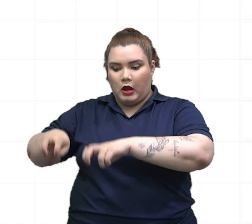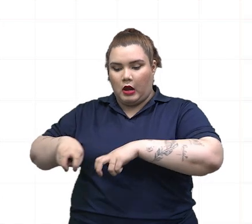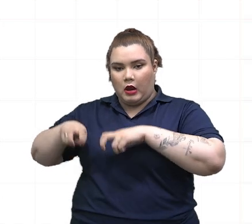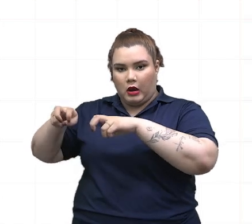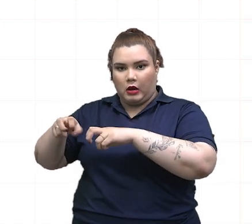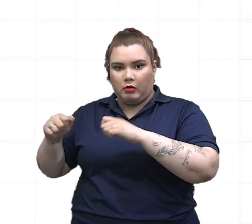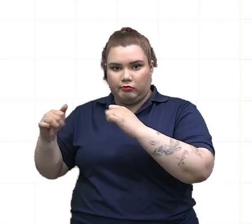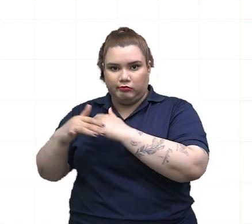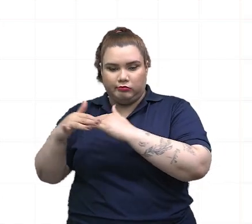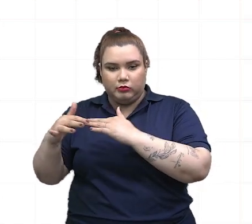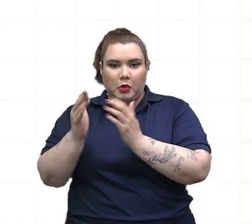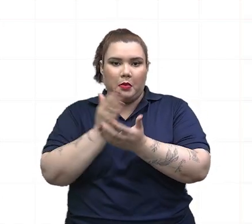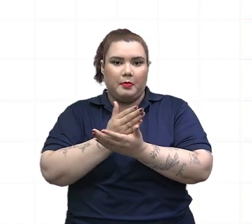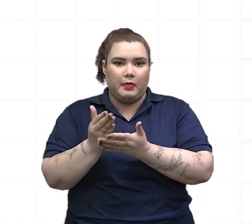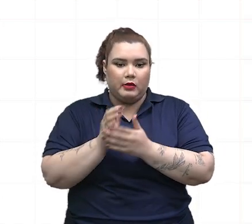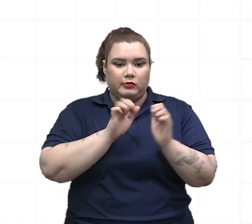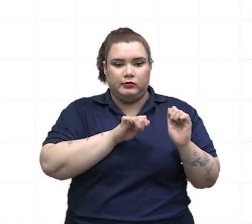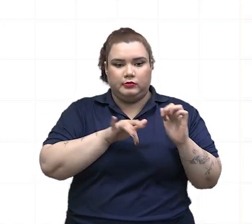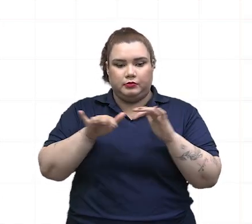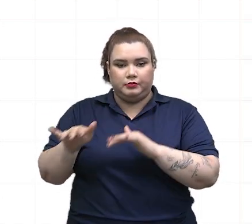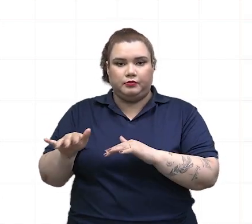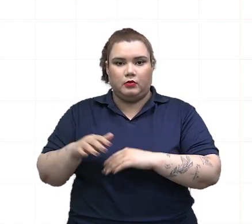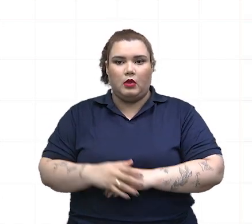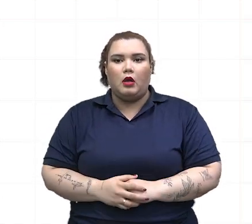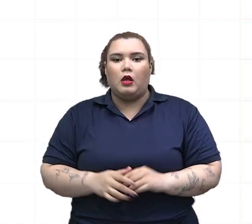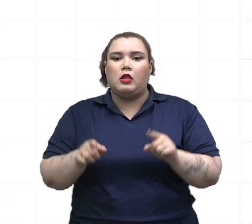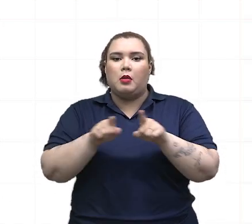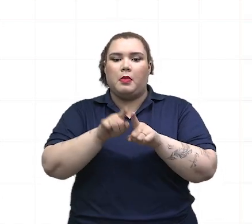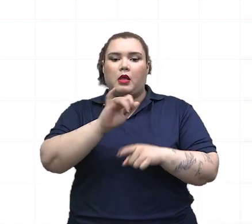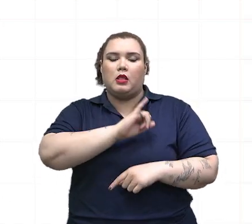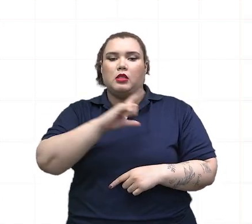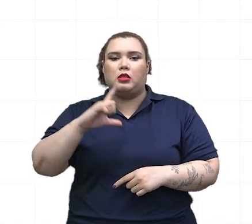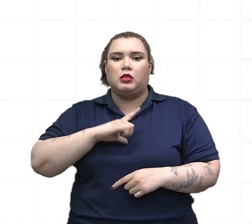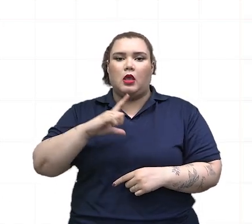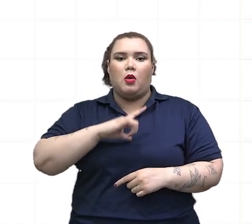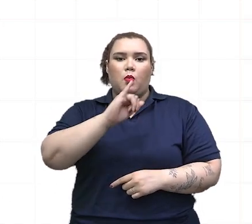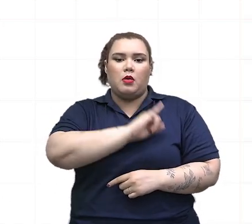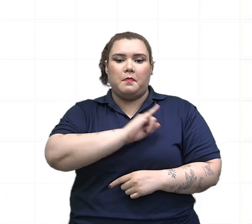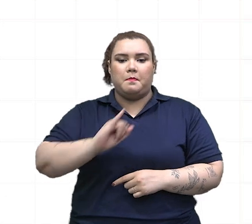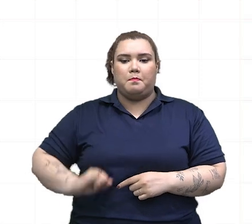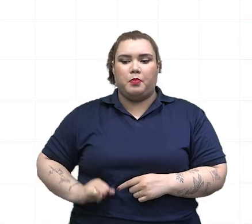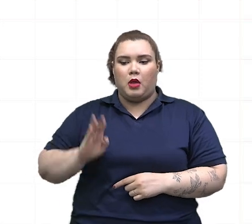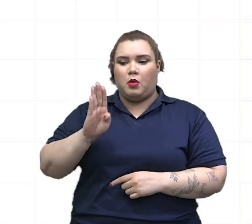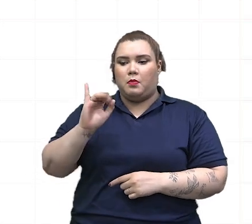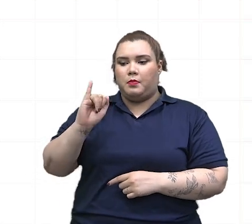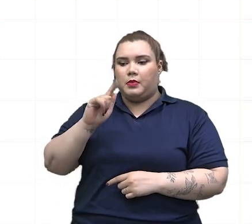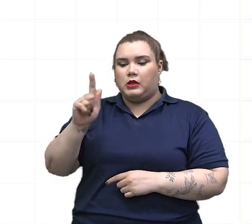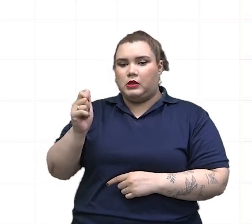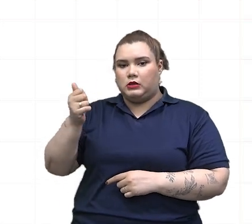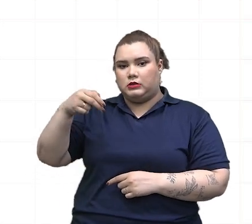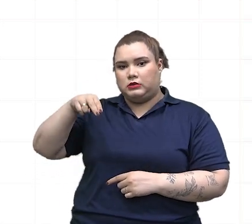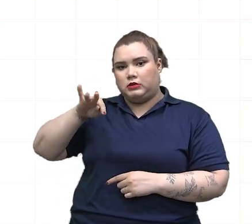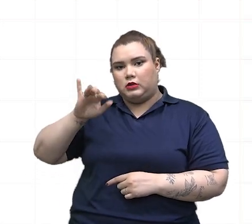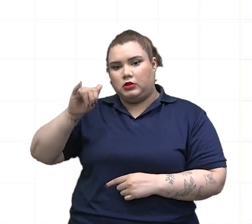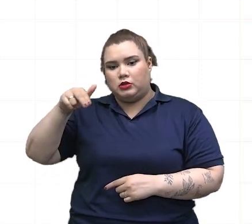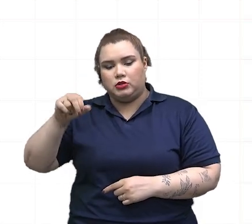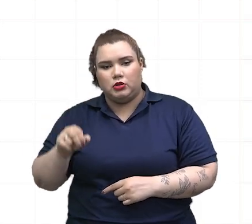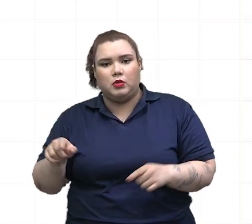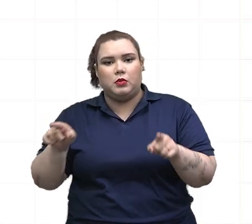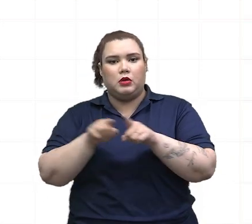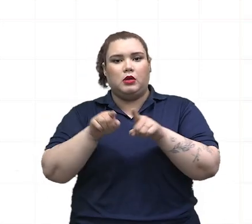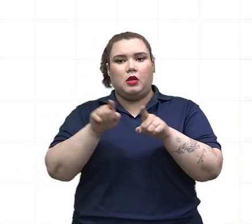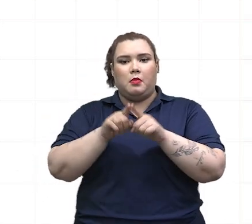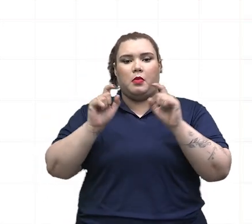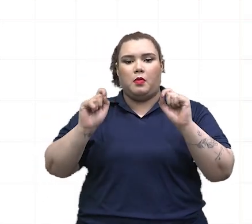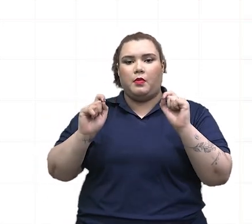O Império Bizantino, que é também, né, deste período ligado então à Idade Média, o reino dos francos,